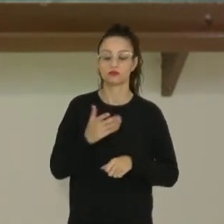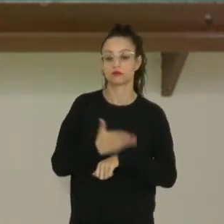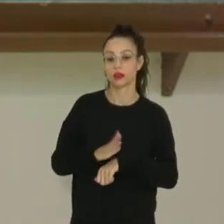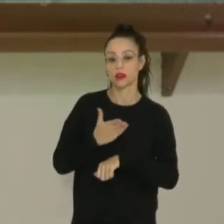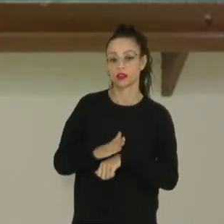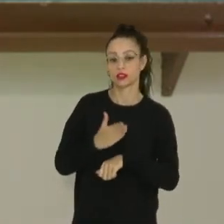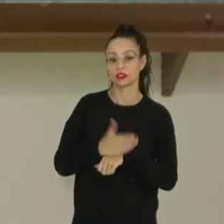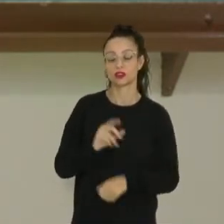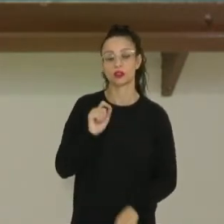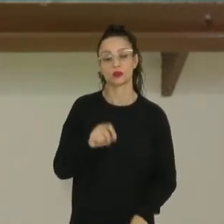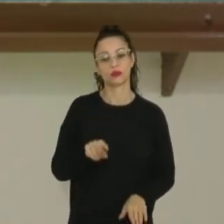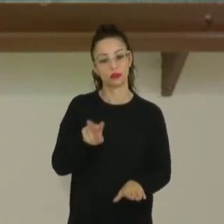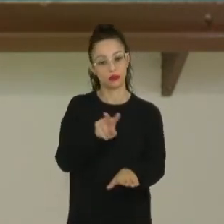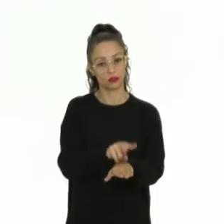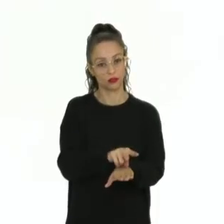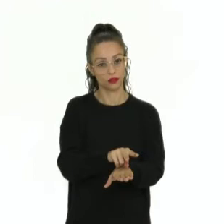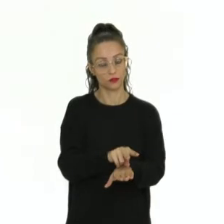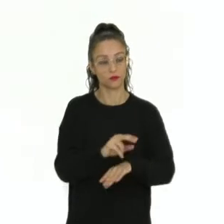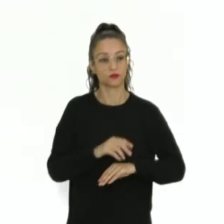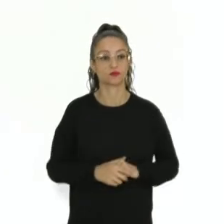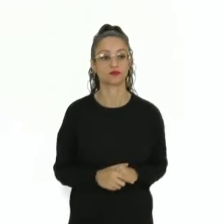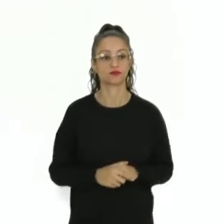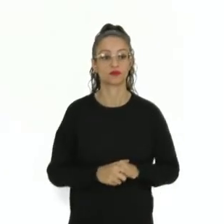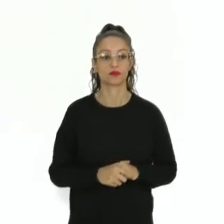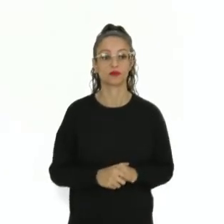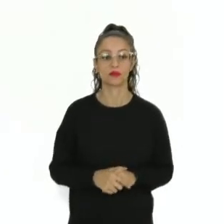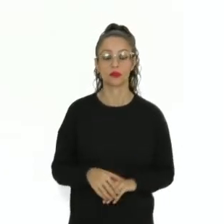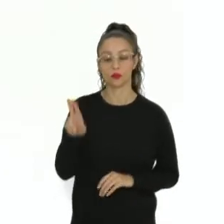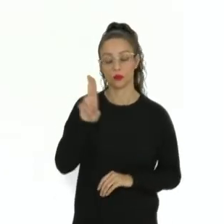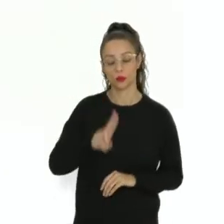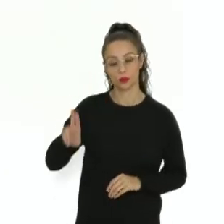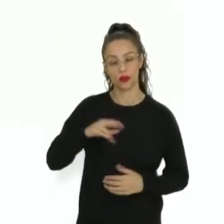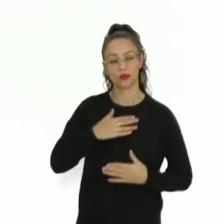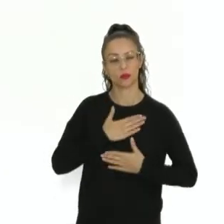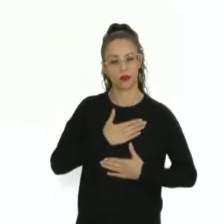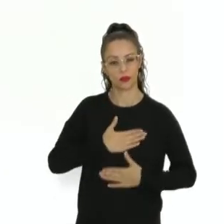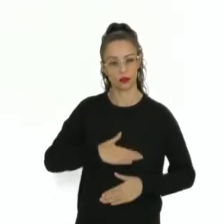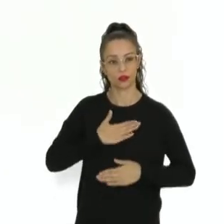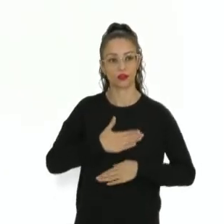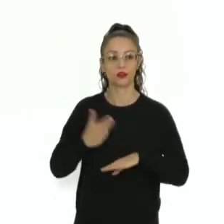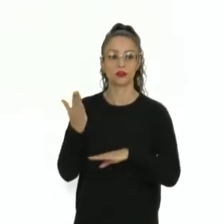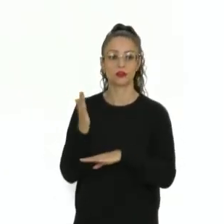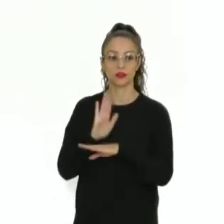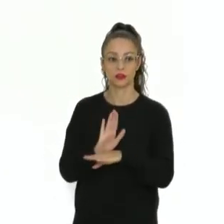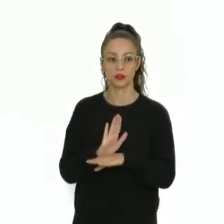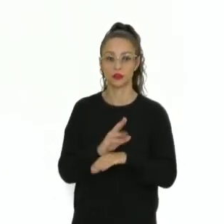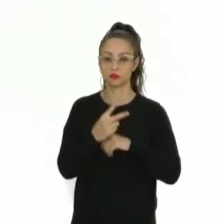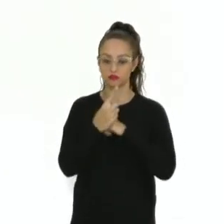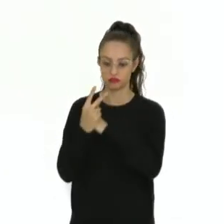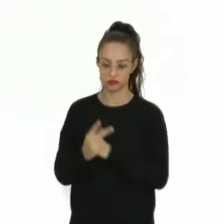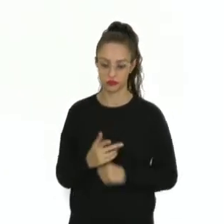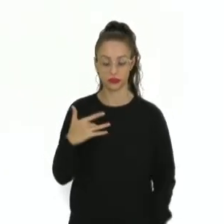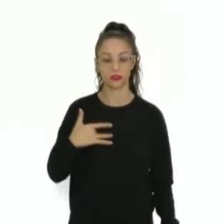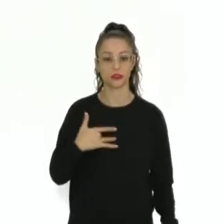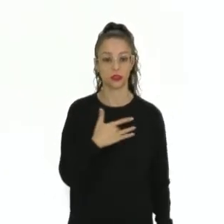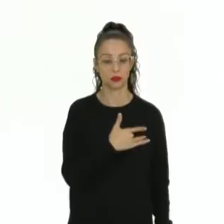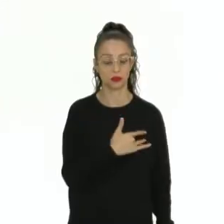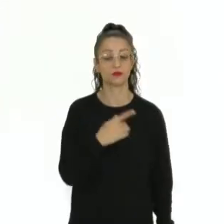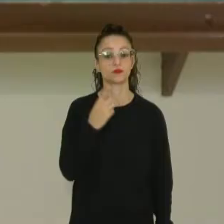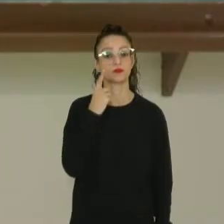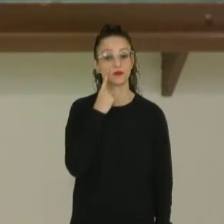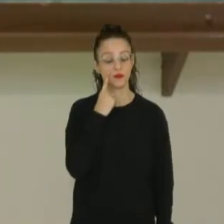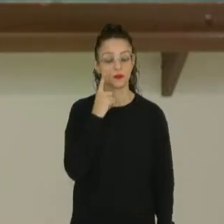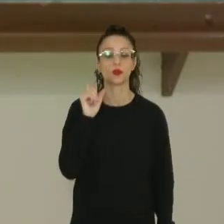forma, né, deitada. Usada para relaxar e auxiliar a manutenção da saúde. Então,